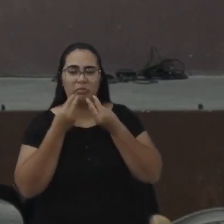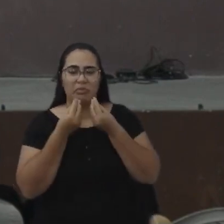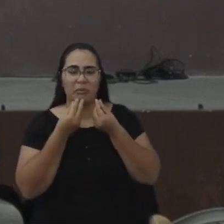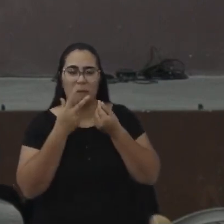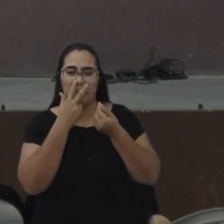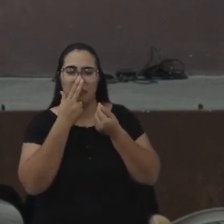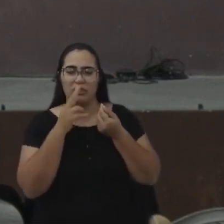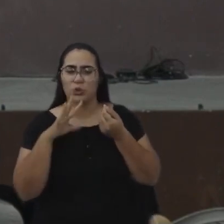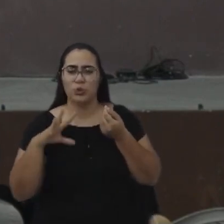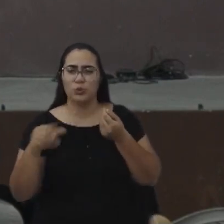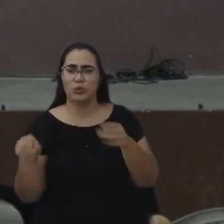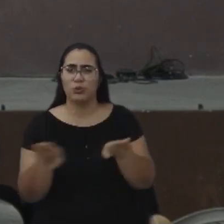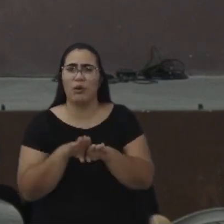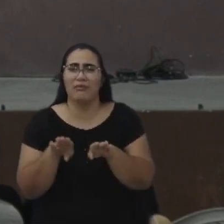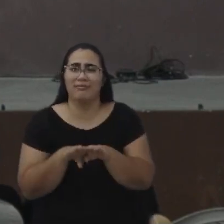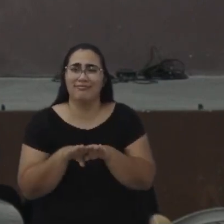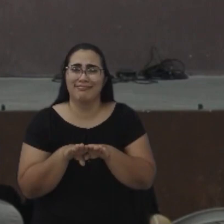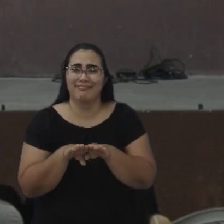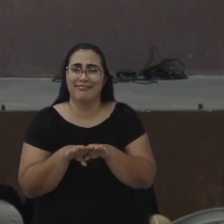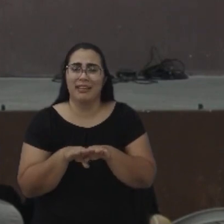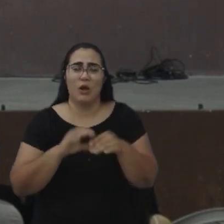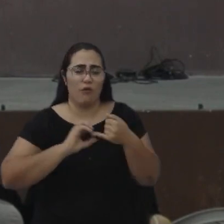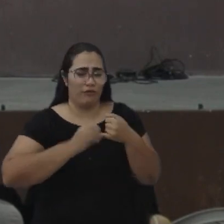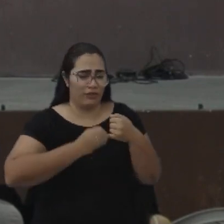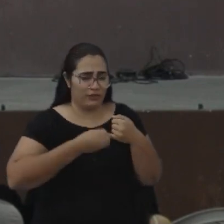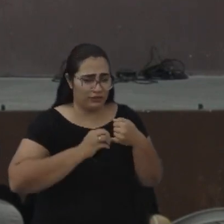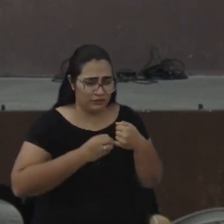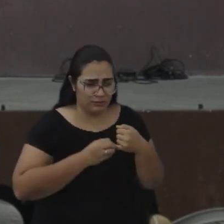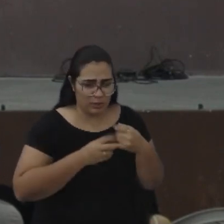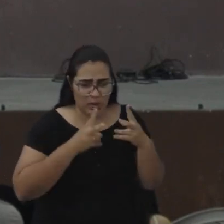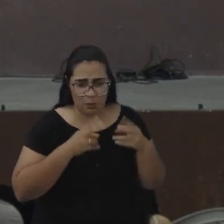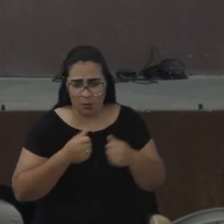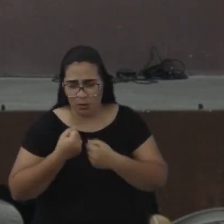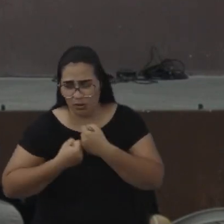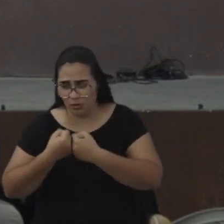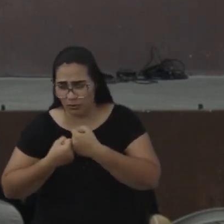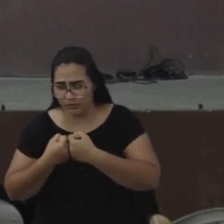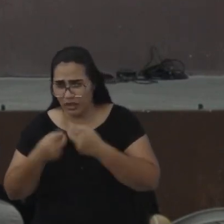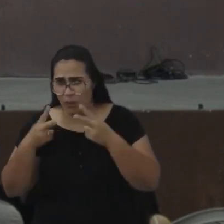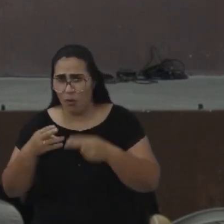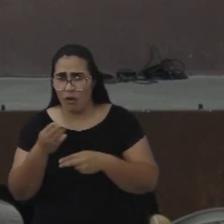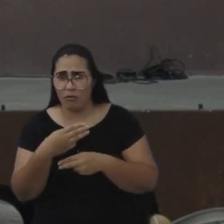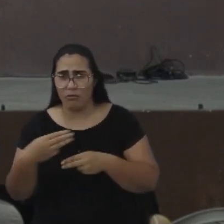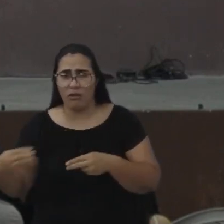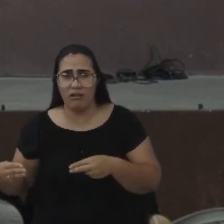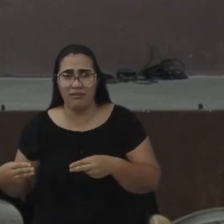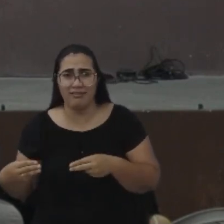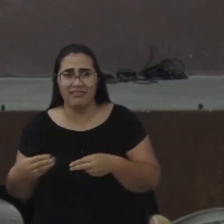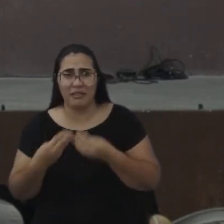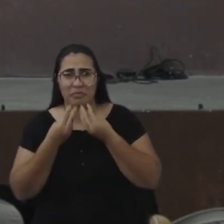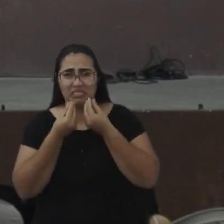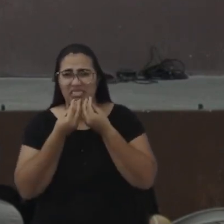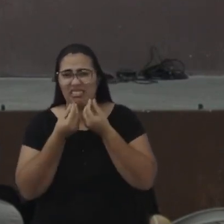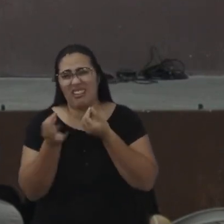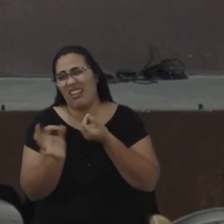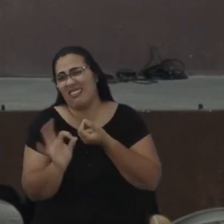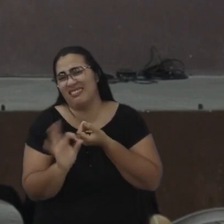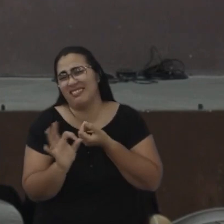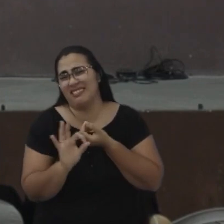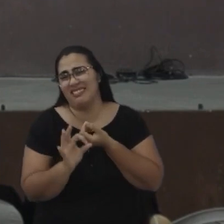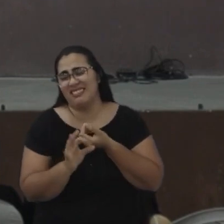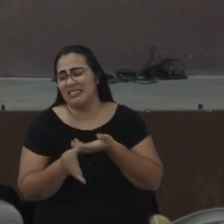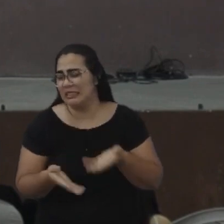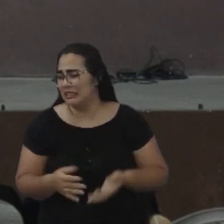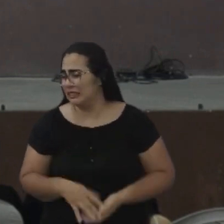Já perceberam isso? Você come o feijão está com gosto de arroz, que está com gosto de macarrão, que está com gosto da carne, que está com gosto... Você diz assim,